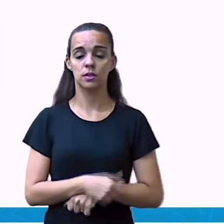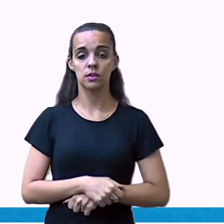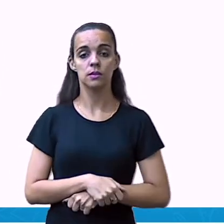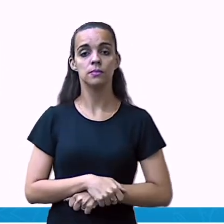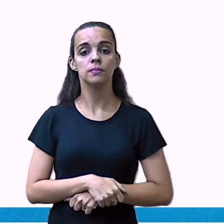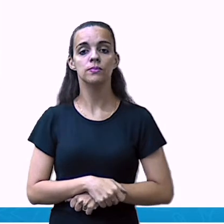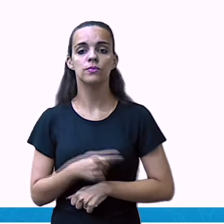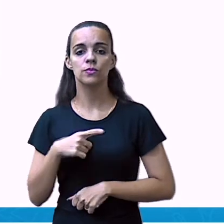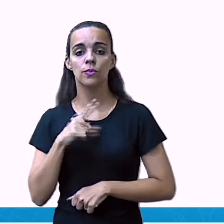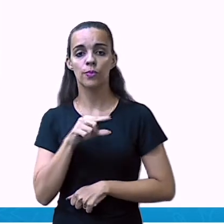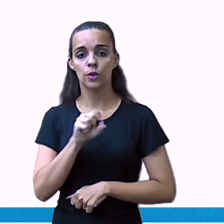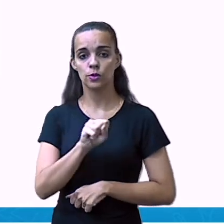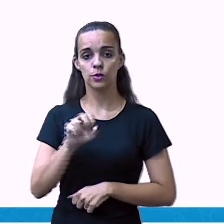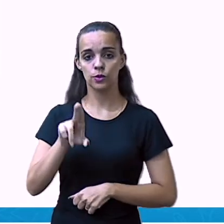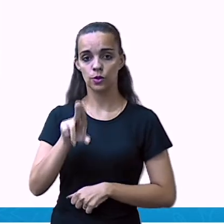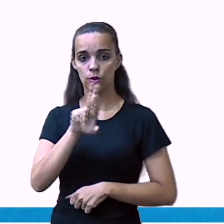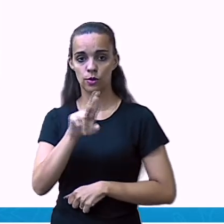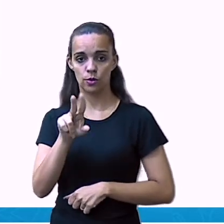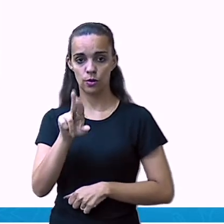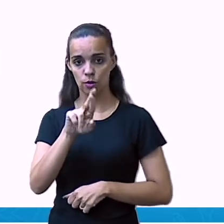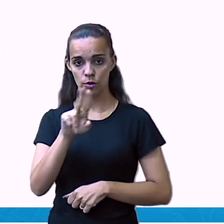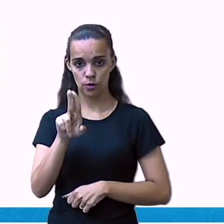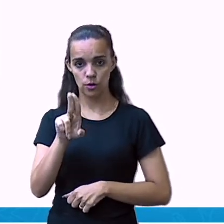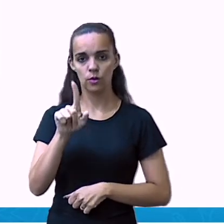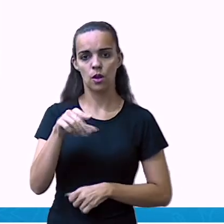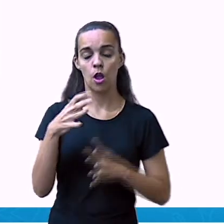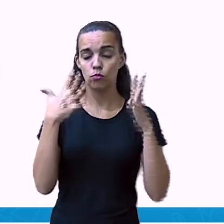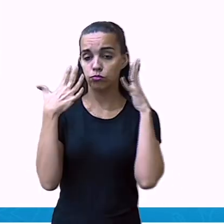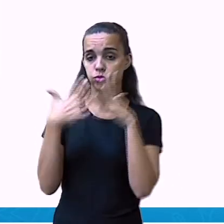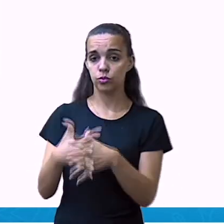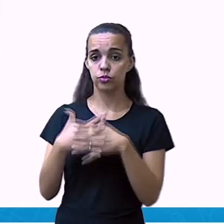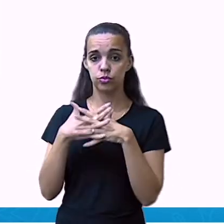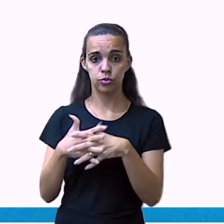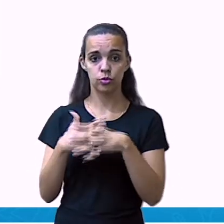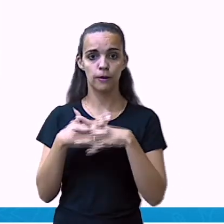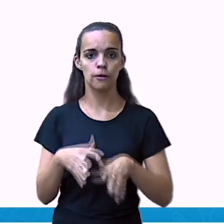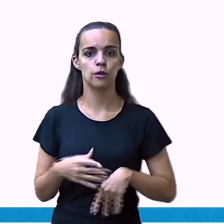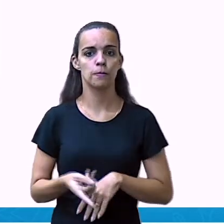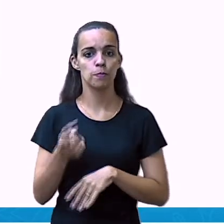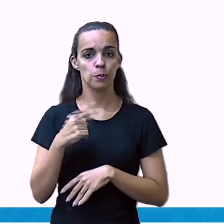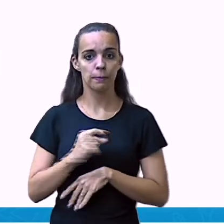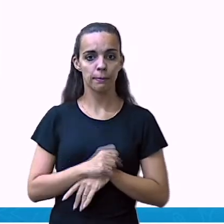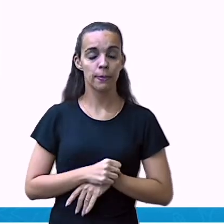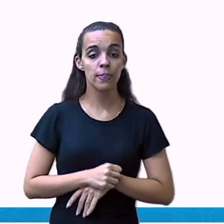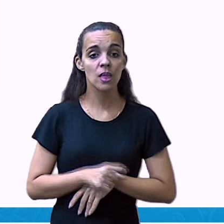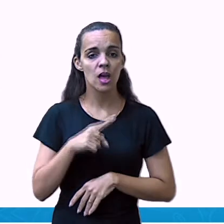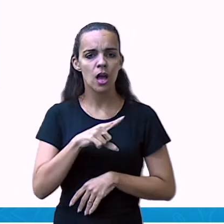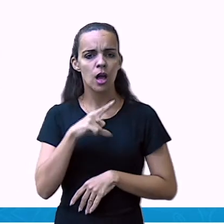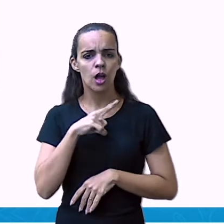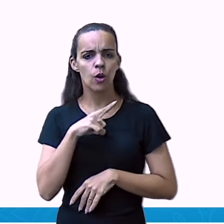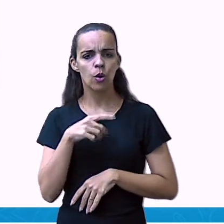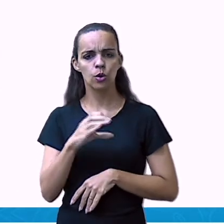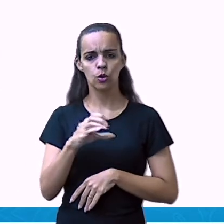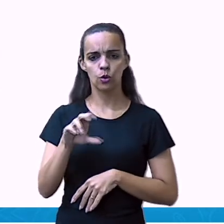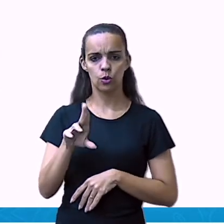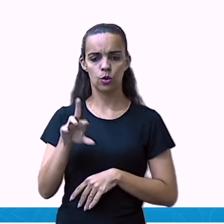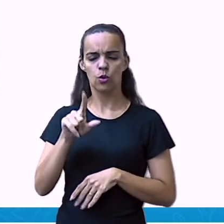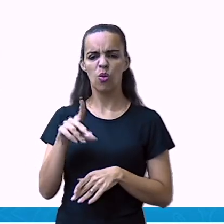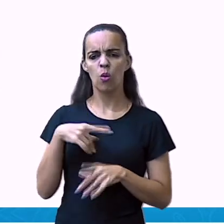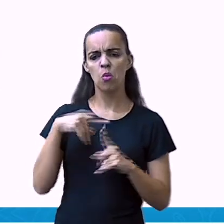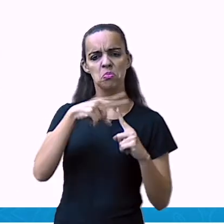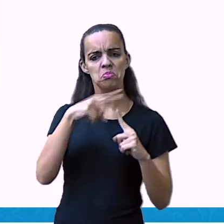palavras. Sururu, confusão. Cururu é o tipo de dança,